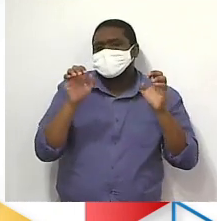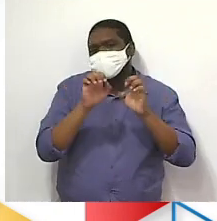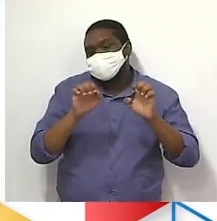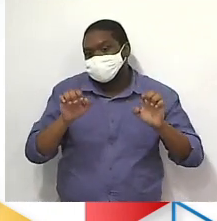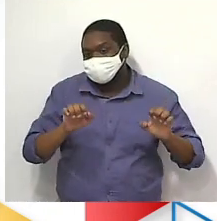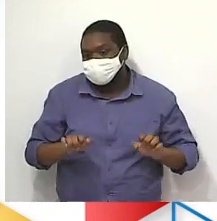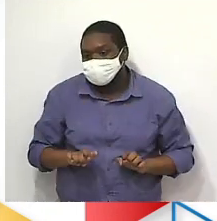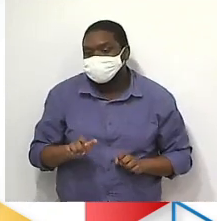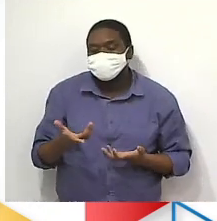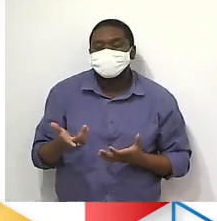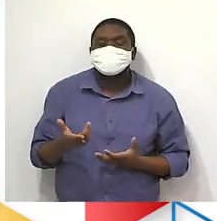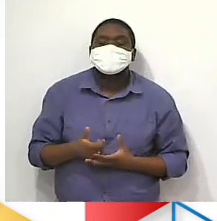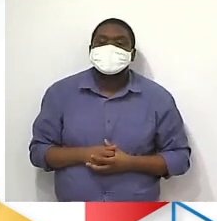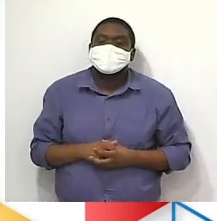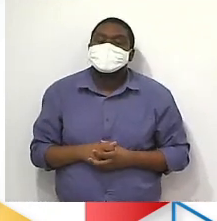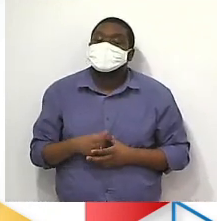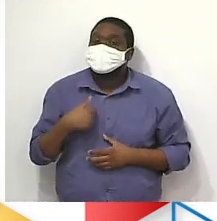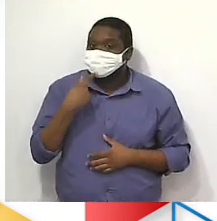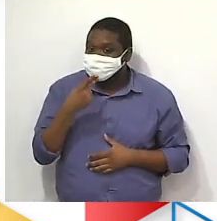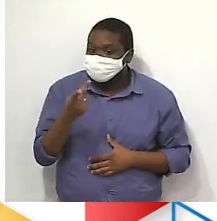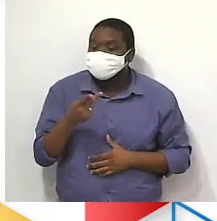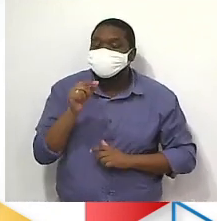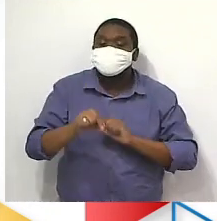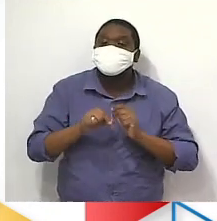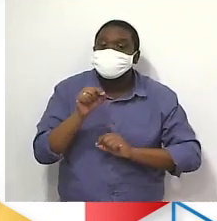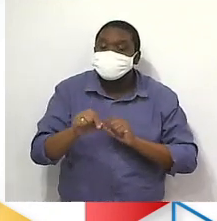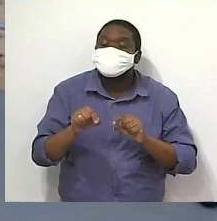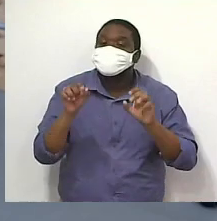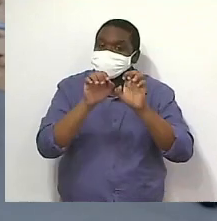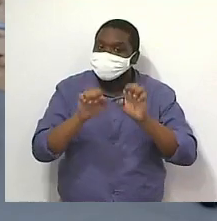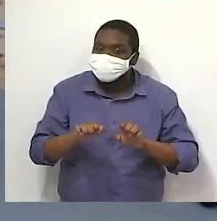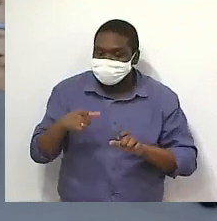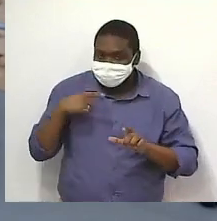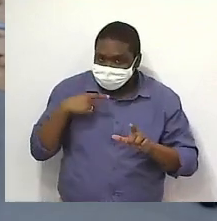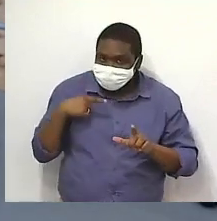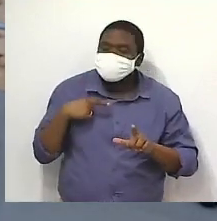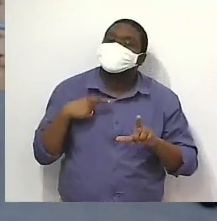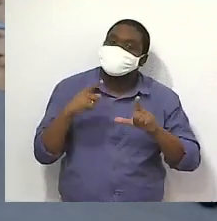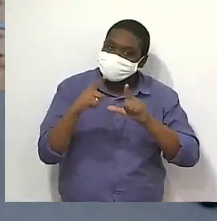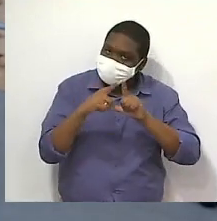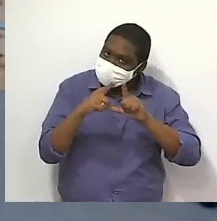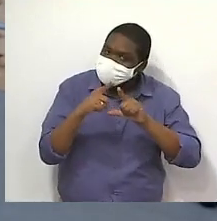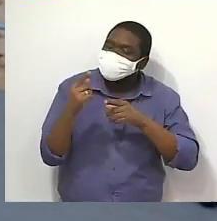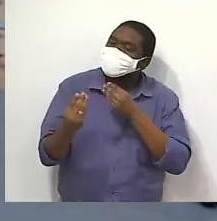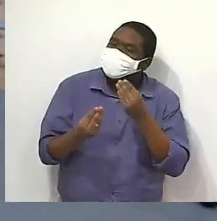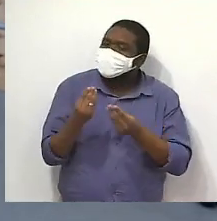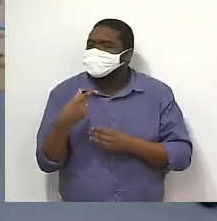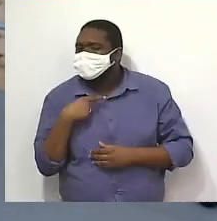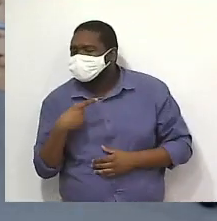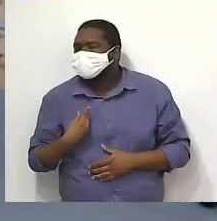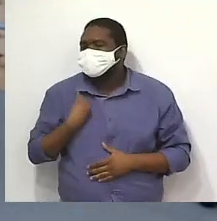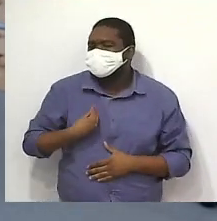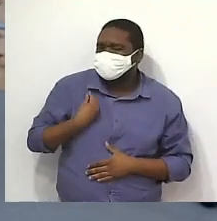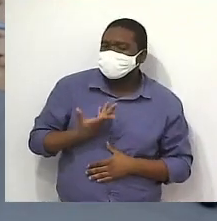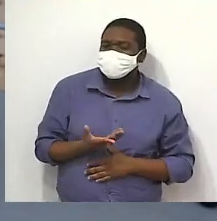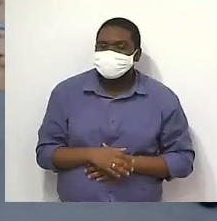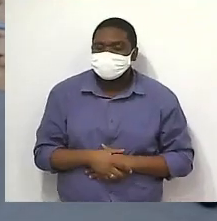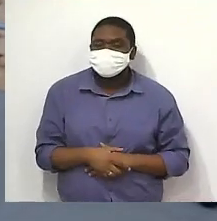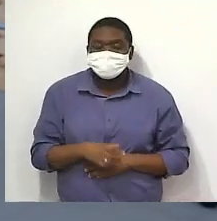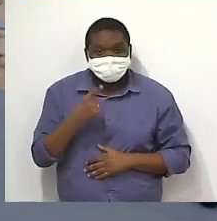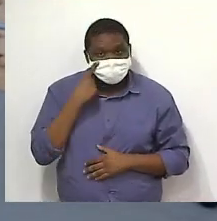das condições. Primeiro que eu vou falar das estruturas do triângulo nas condições de existência. Presta bem atenção,